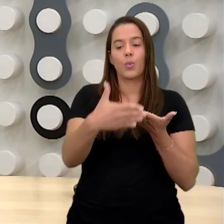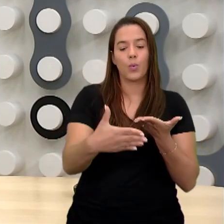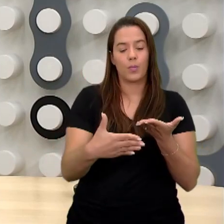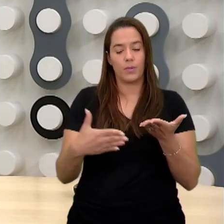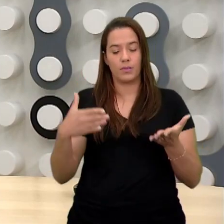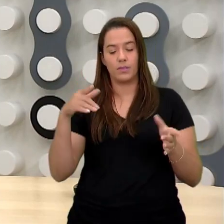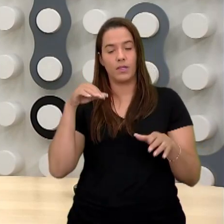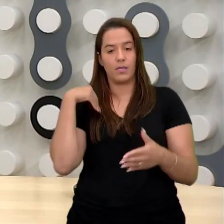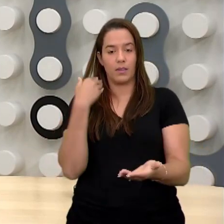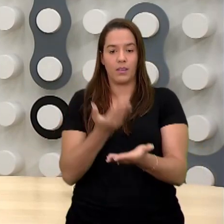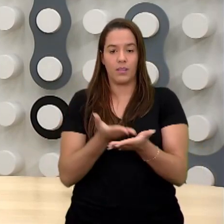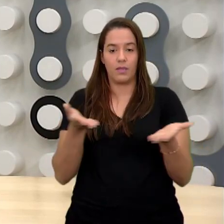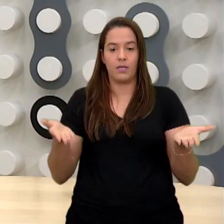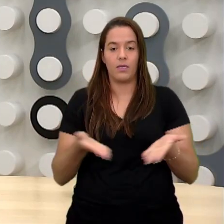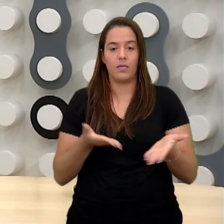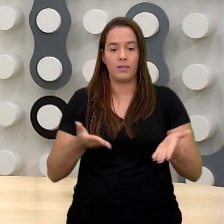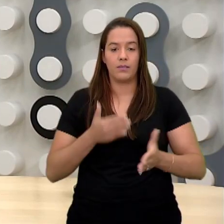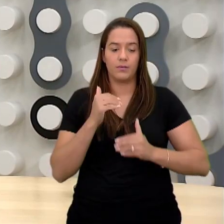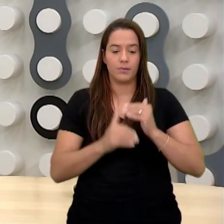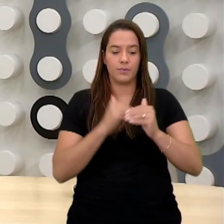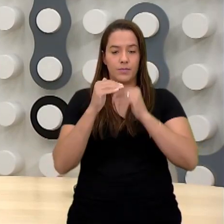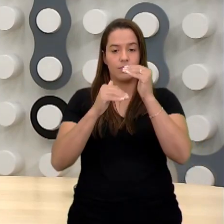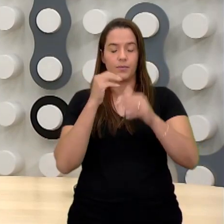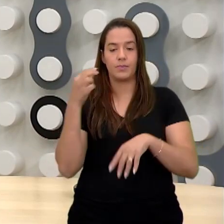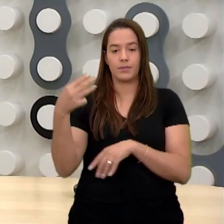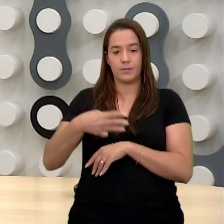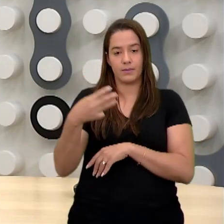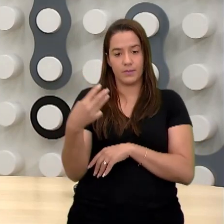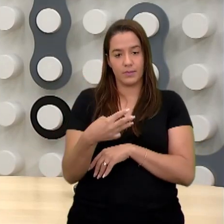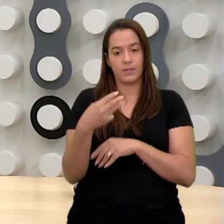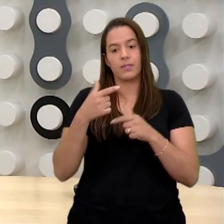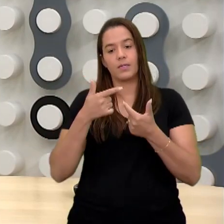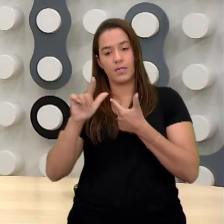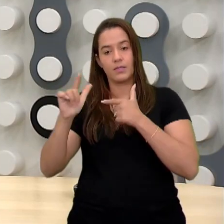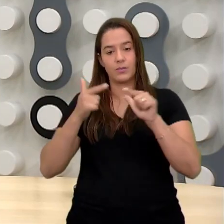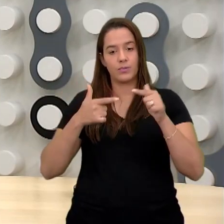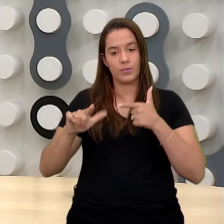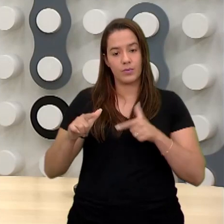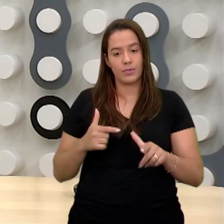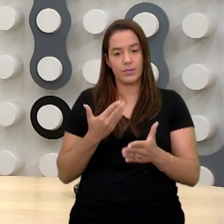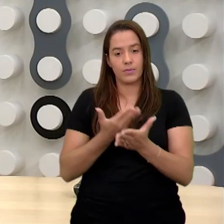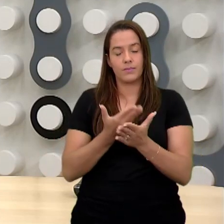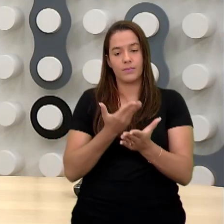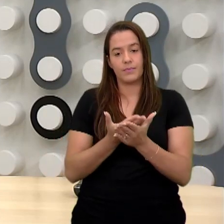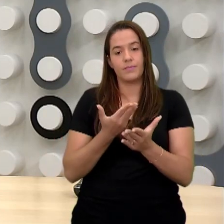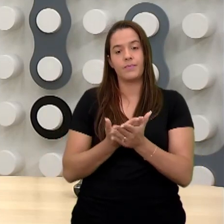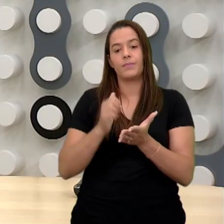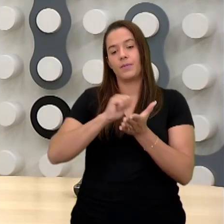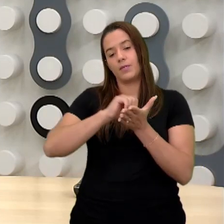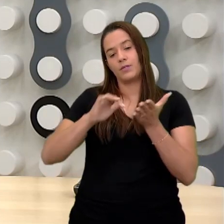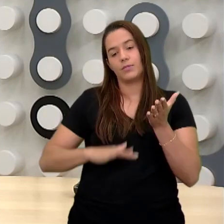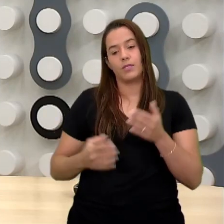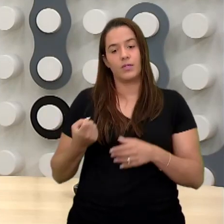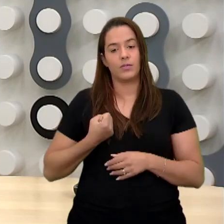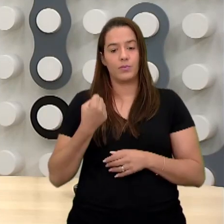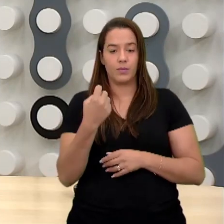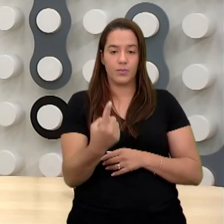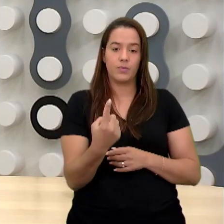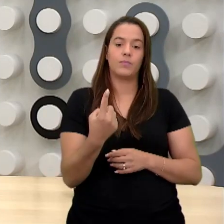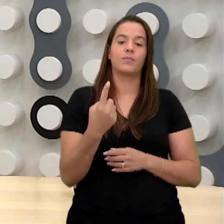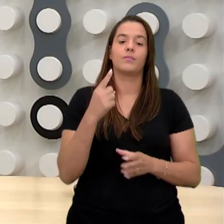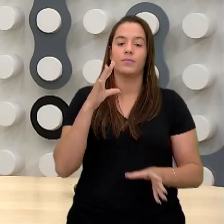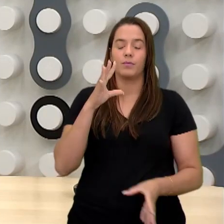introdução até agora no desenvolvimento 3 e as próximas aulas da atividade 1 deste